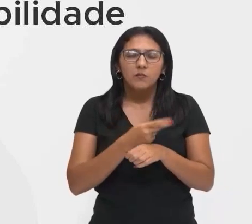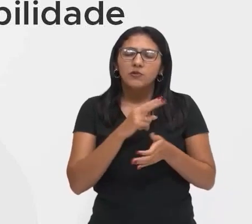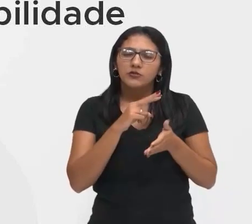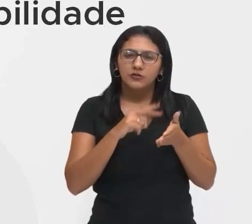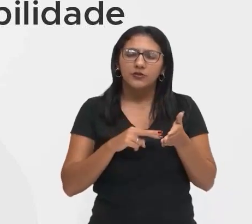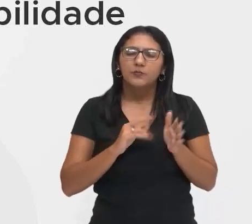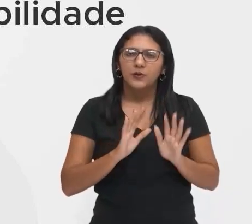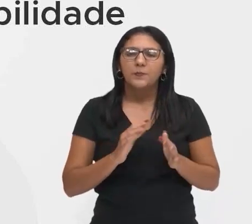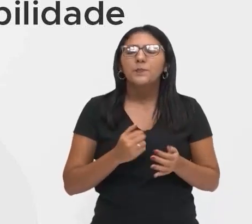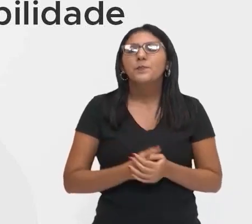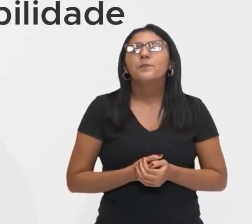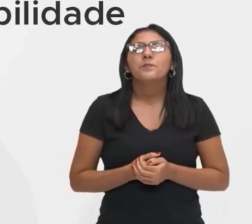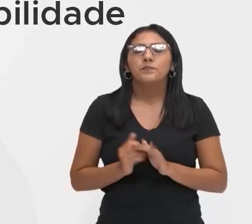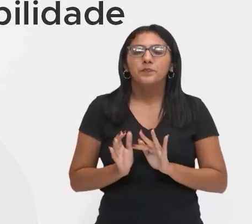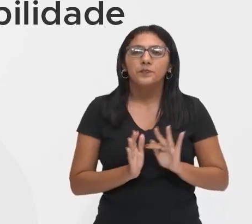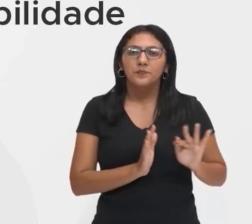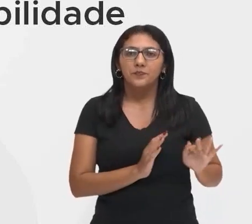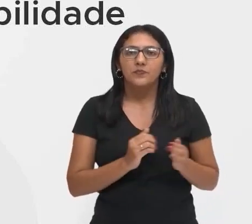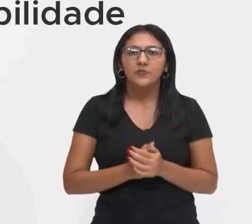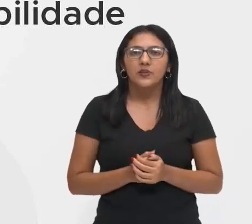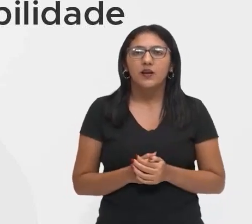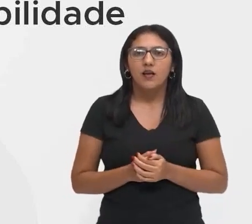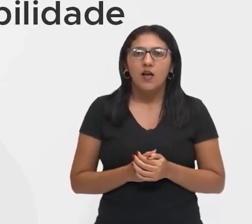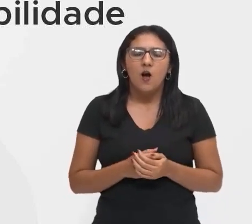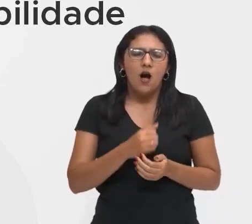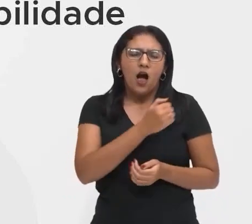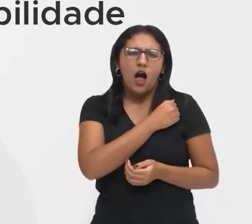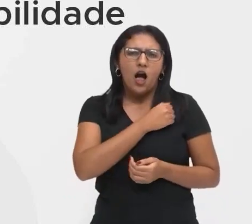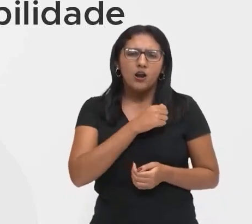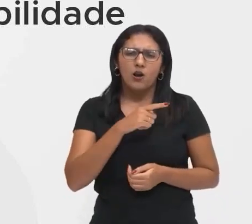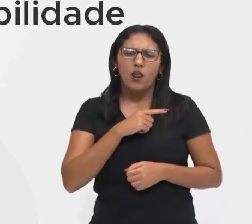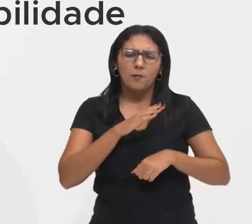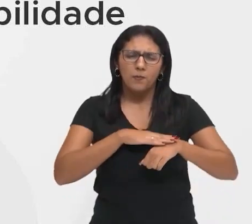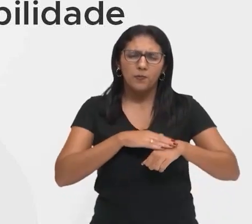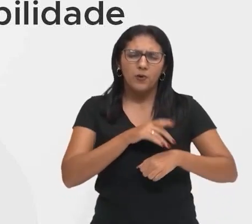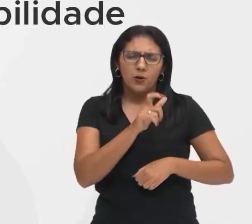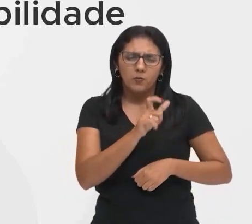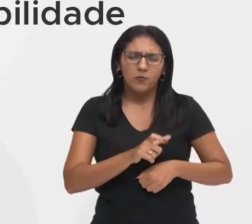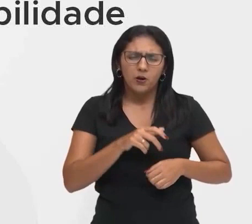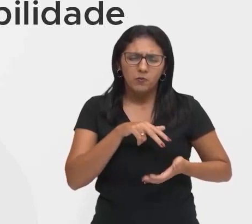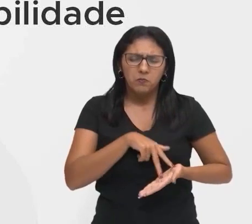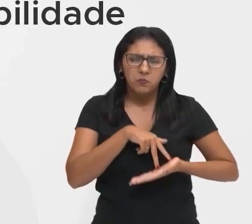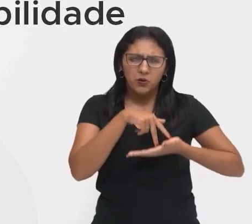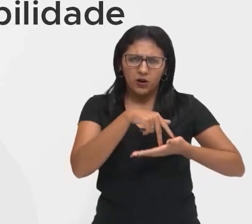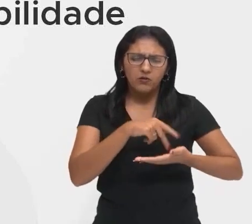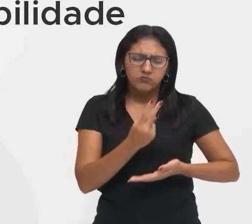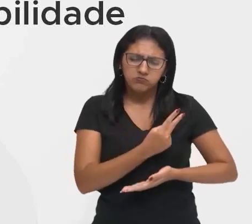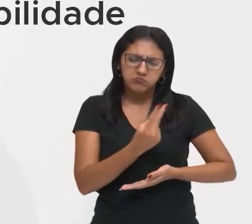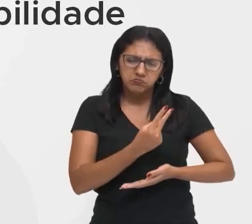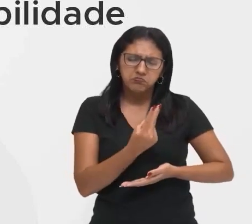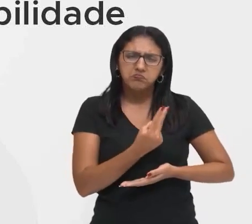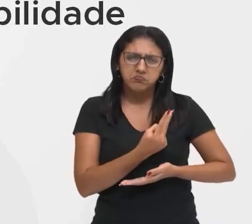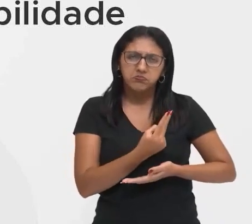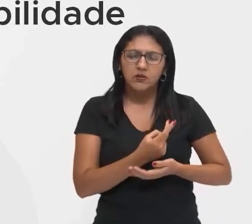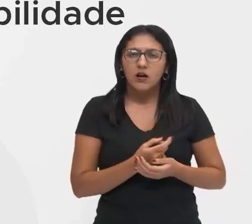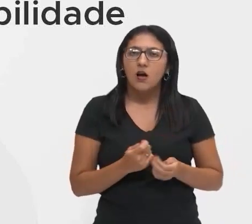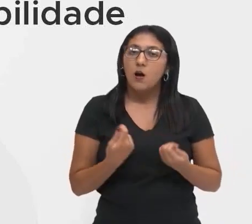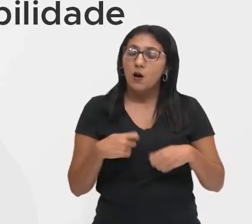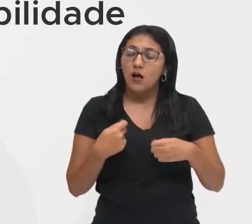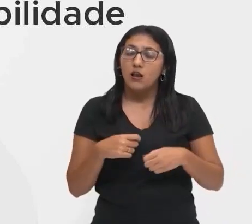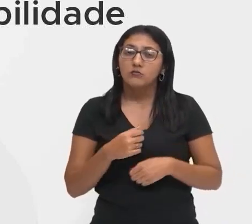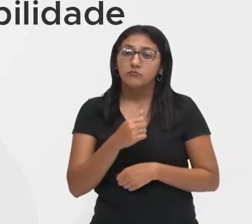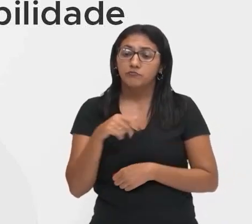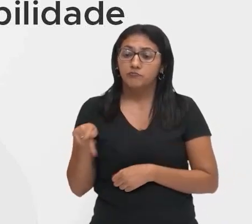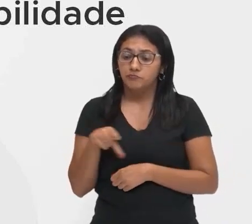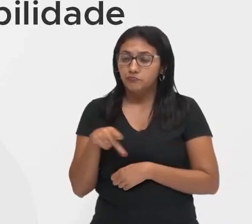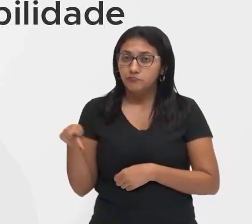comentário. Mesmo que os alunos sejam proativos e realizem um conhecimento entre duplas, é importante que o professor acompanhe a